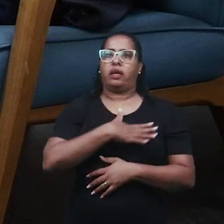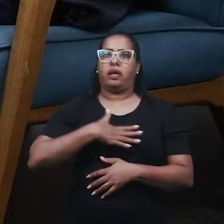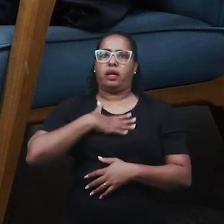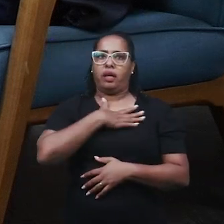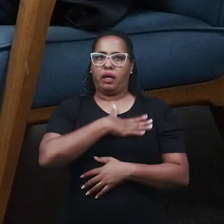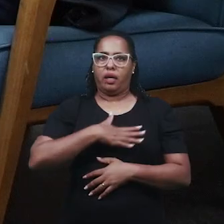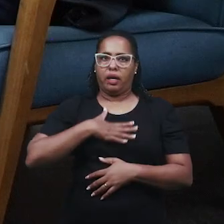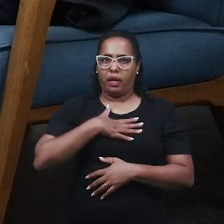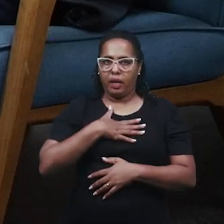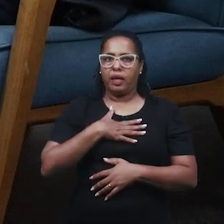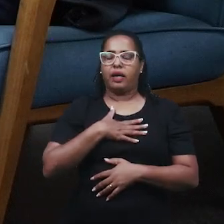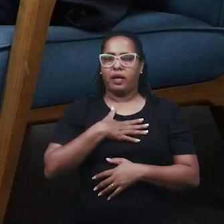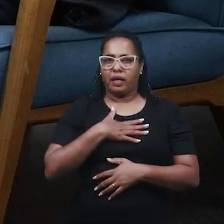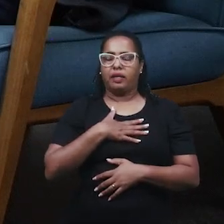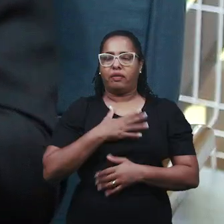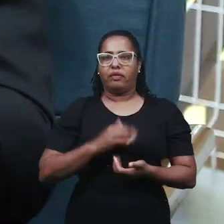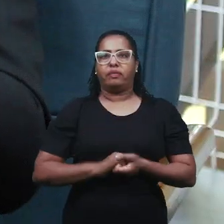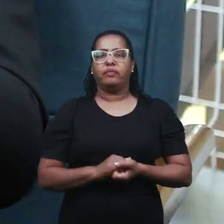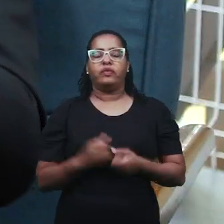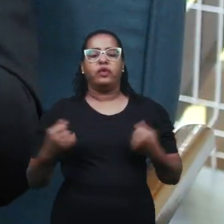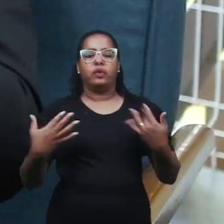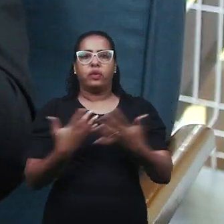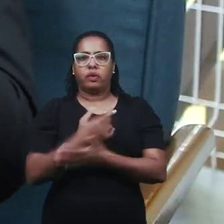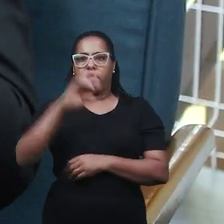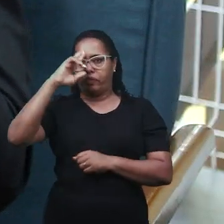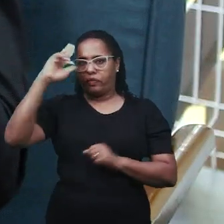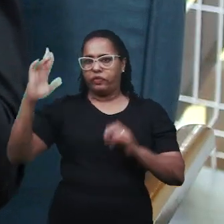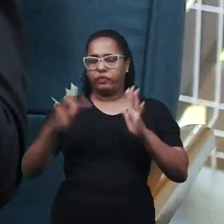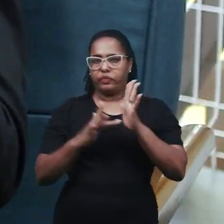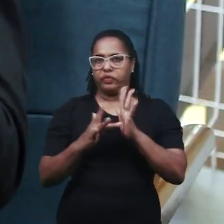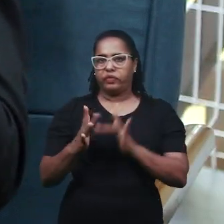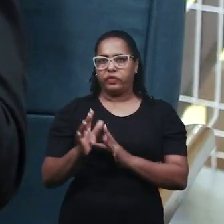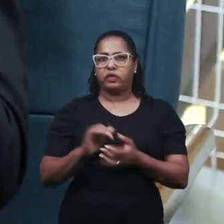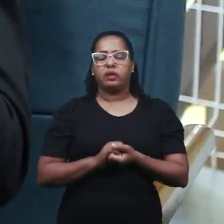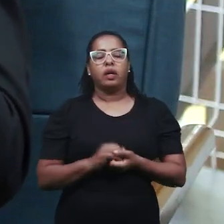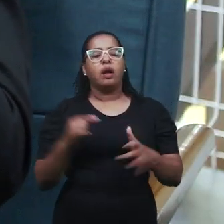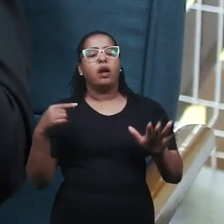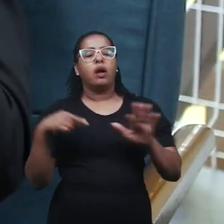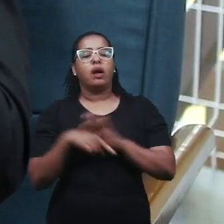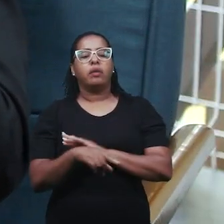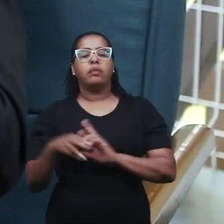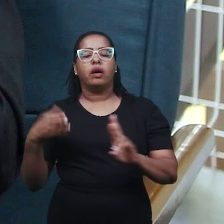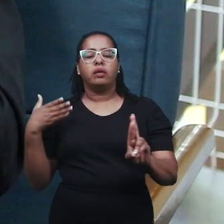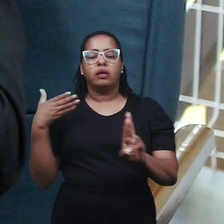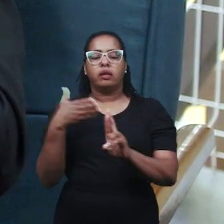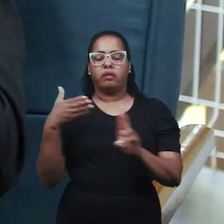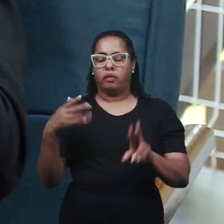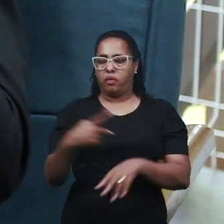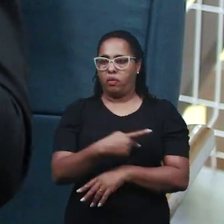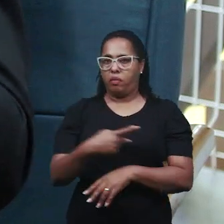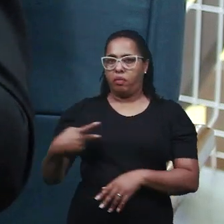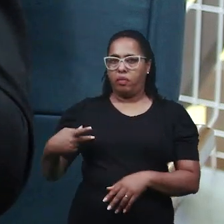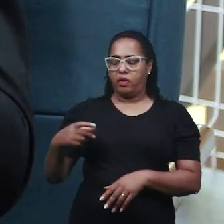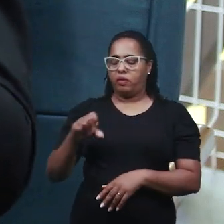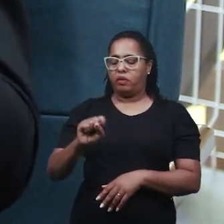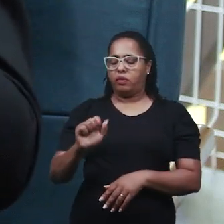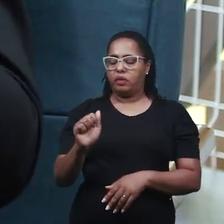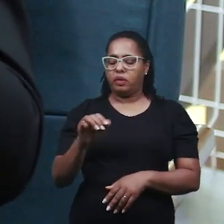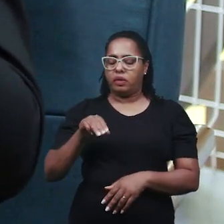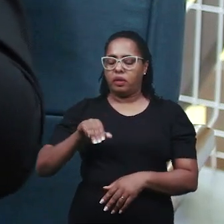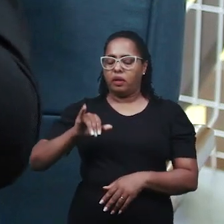Senhor e dizer, o Senhor ouviu as nossas orações. Glória a Jesus. Eu quero fazer uma pequena referência aqui. O pastor Sami